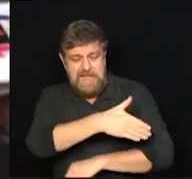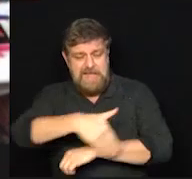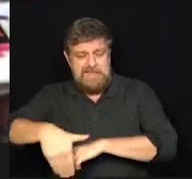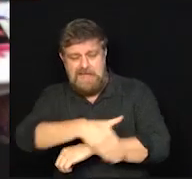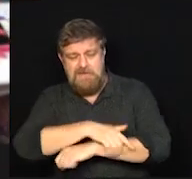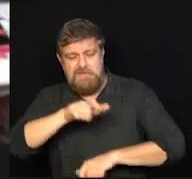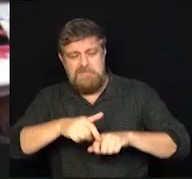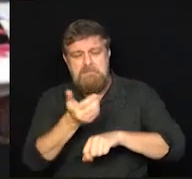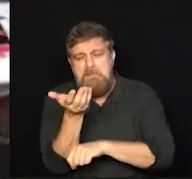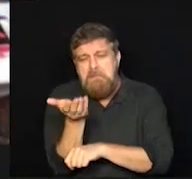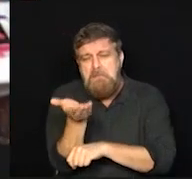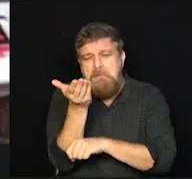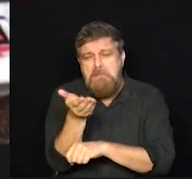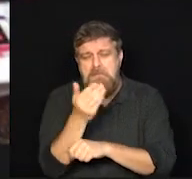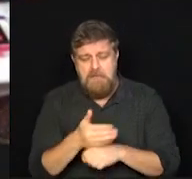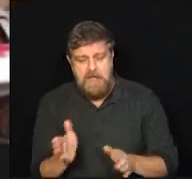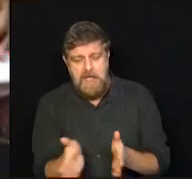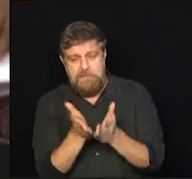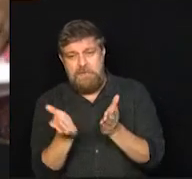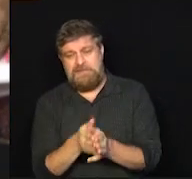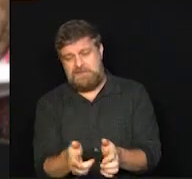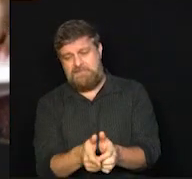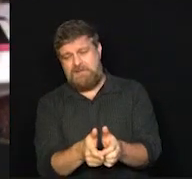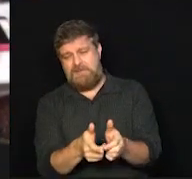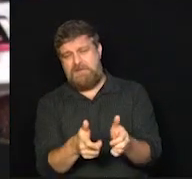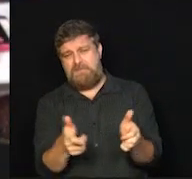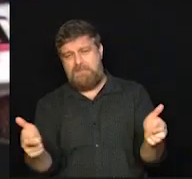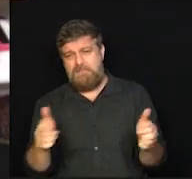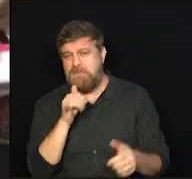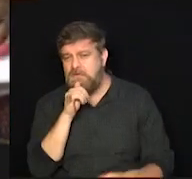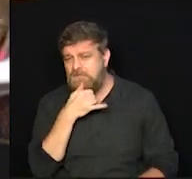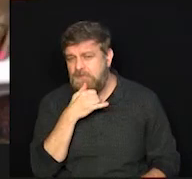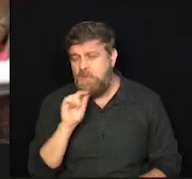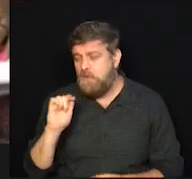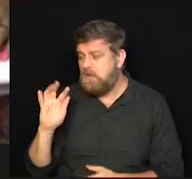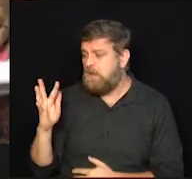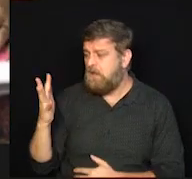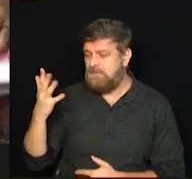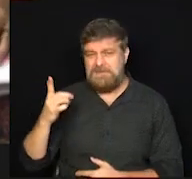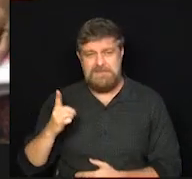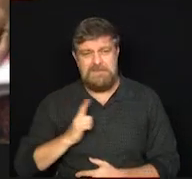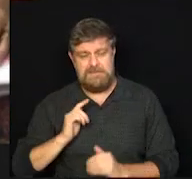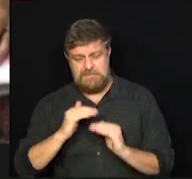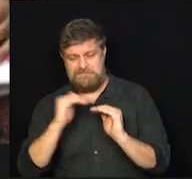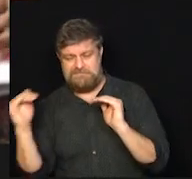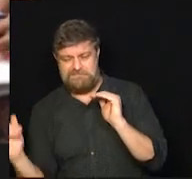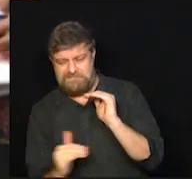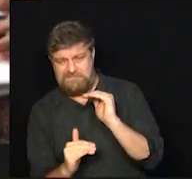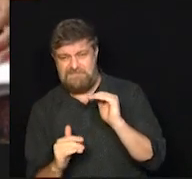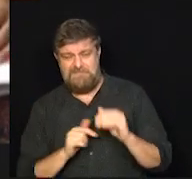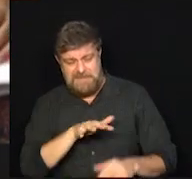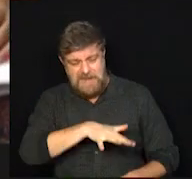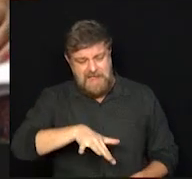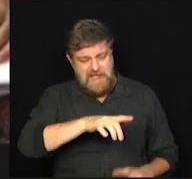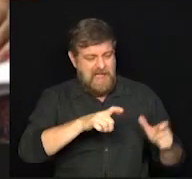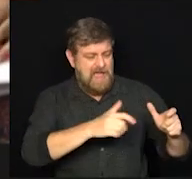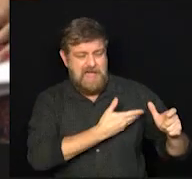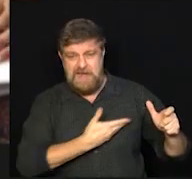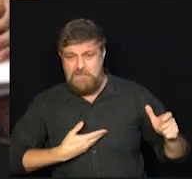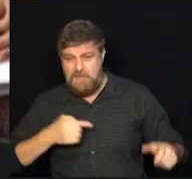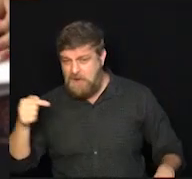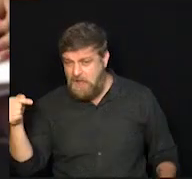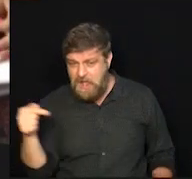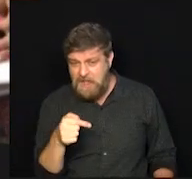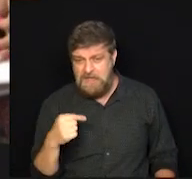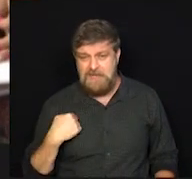rua tenho mais necessidade e que infelizmente acaba Bully analisando os equipamentos públicos Porque aqui